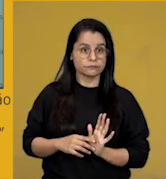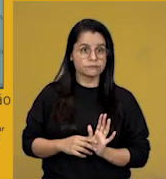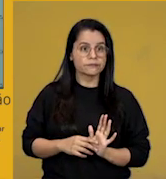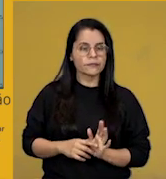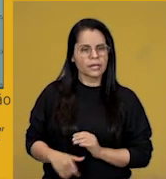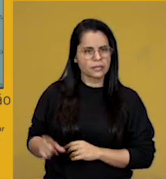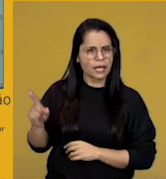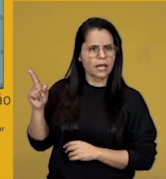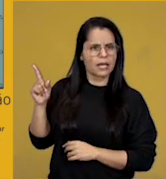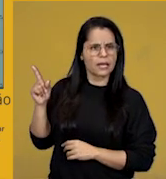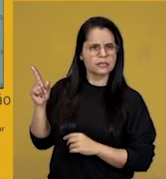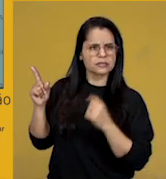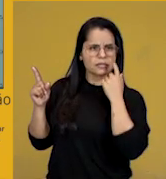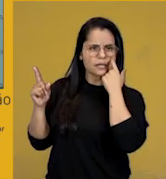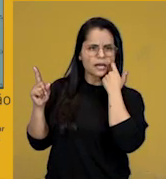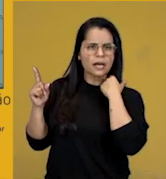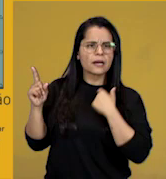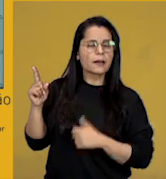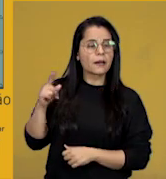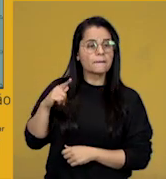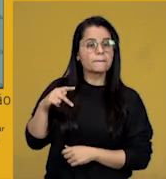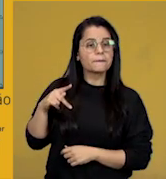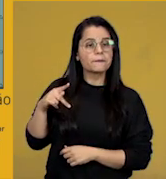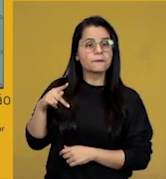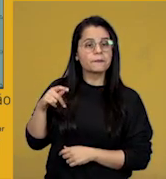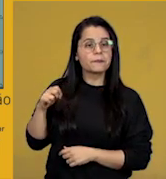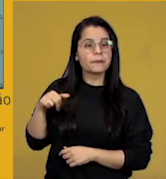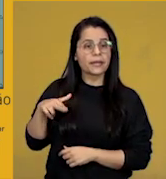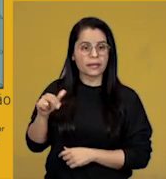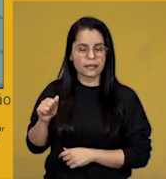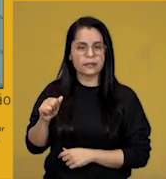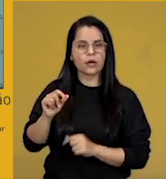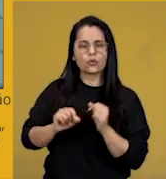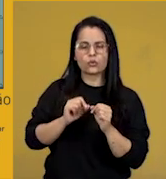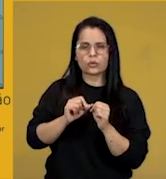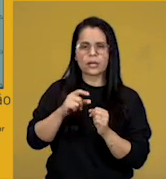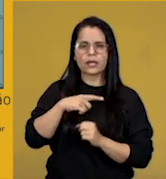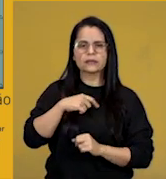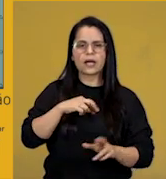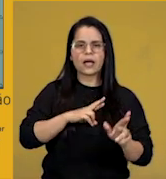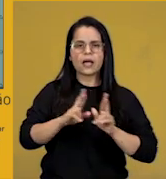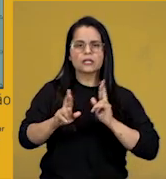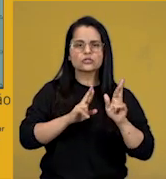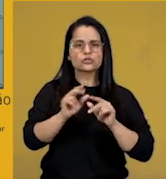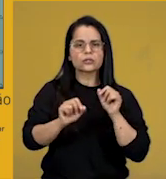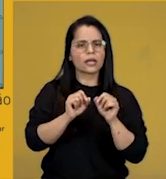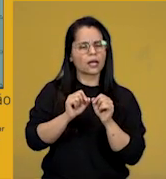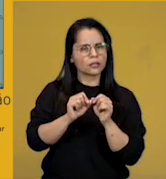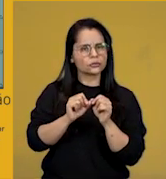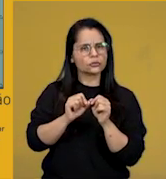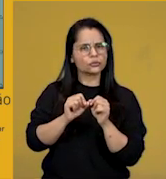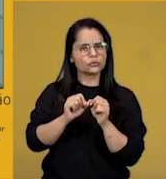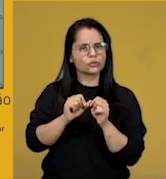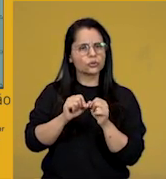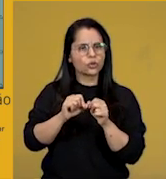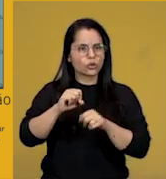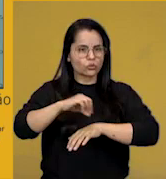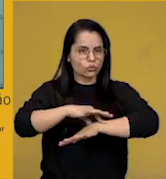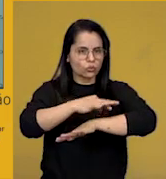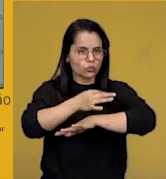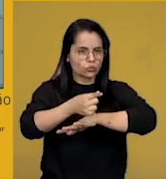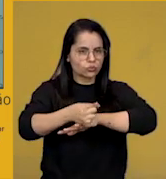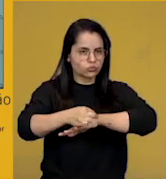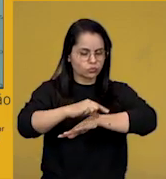Esta pena veio da palavra que forma a questão da pena da cobertura do